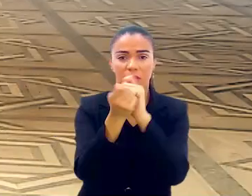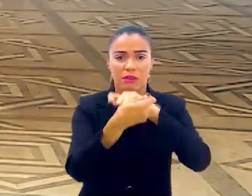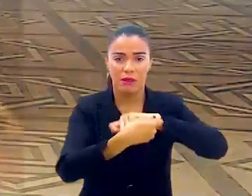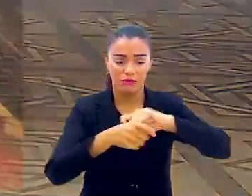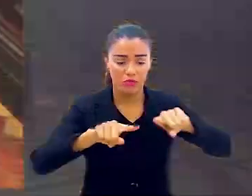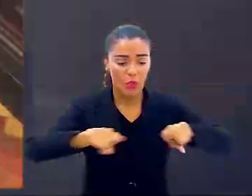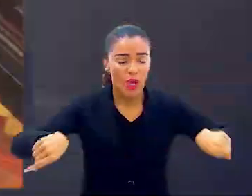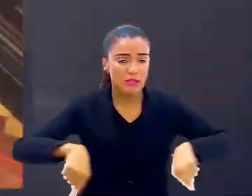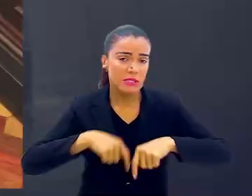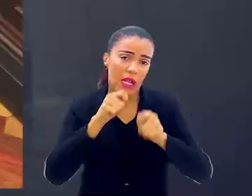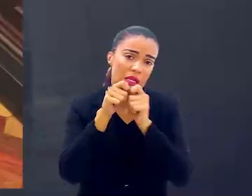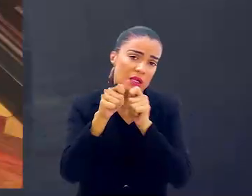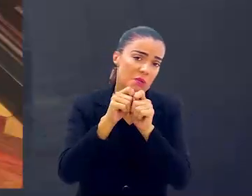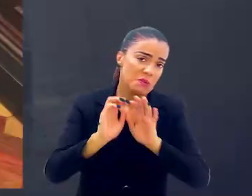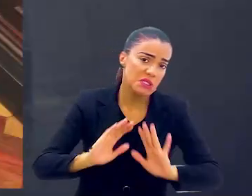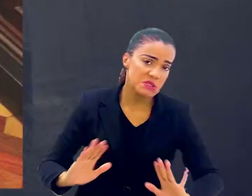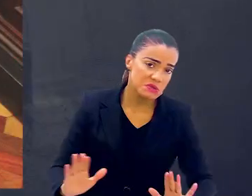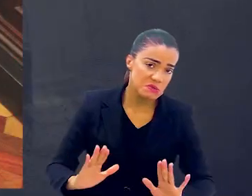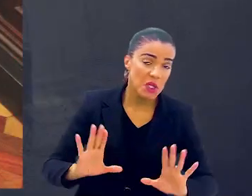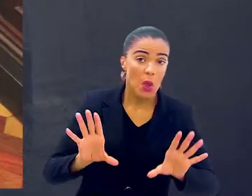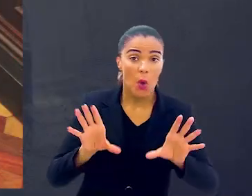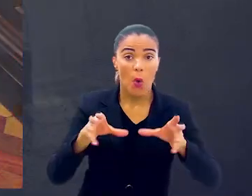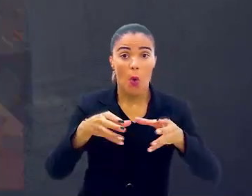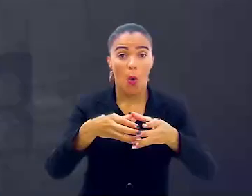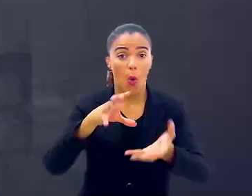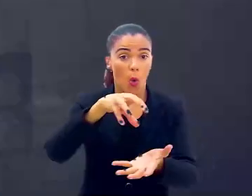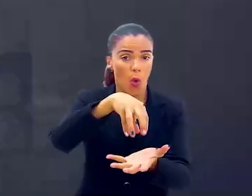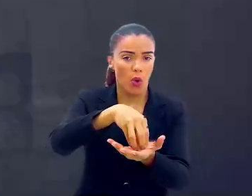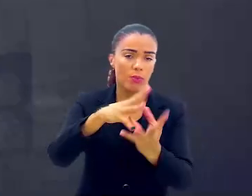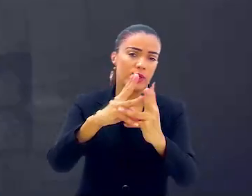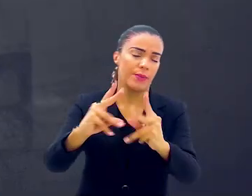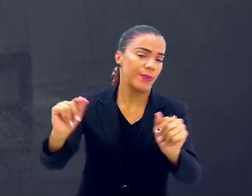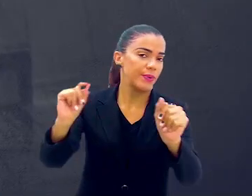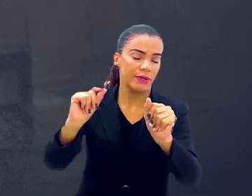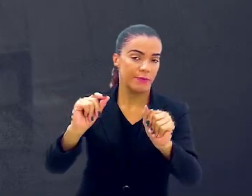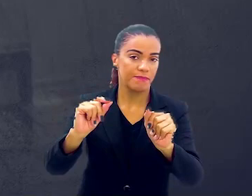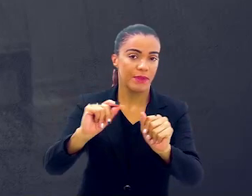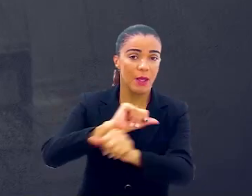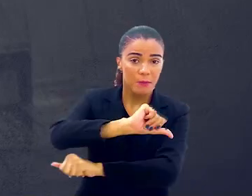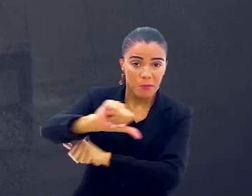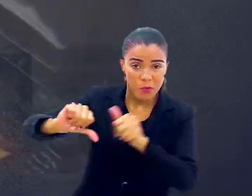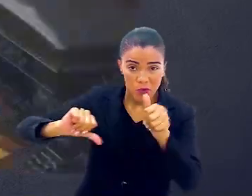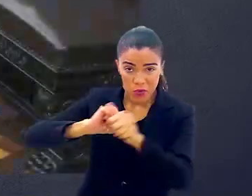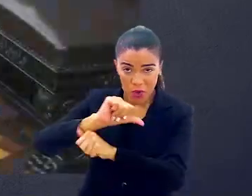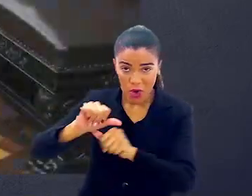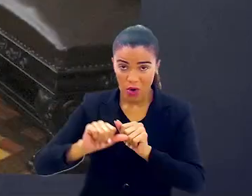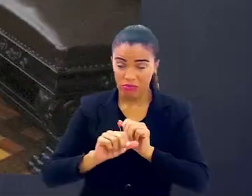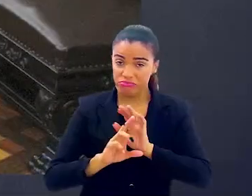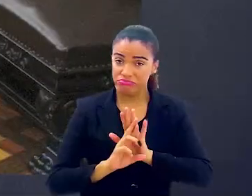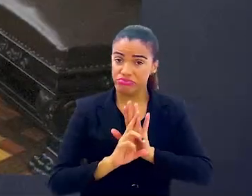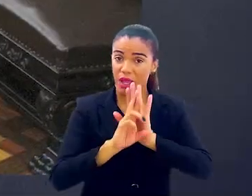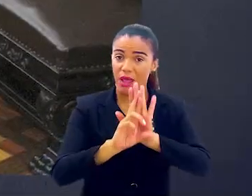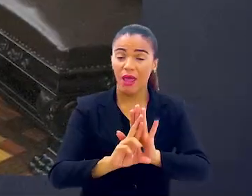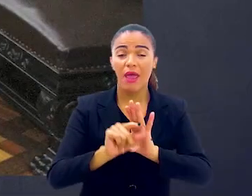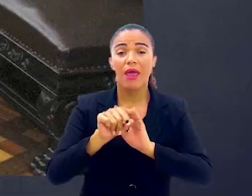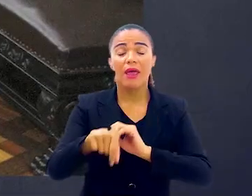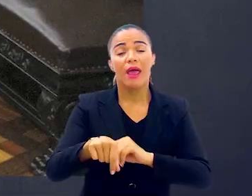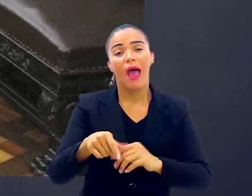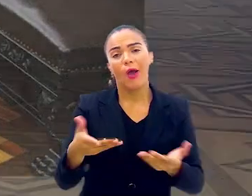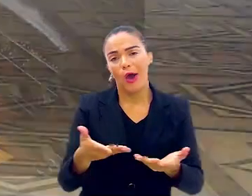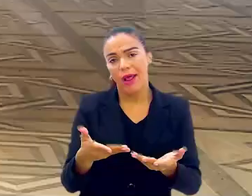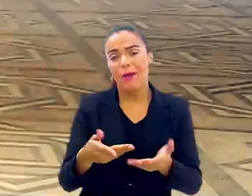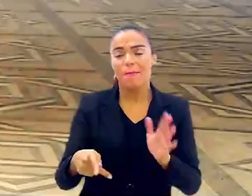transformou numa sala de imprensa. Então, o comitê desapareceu, passou a ser regido pela própria